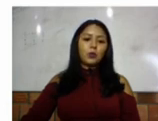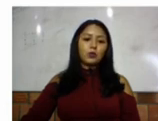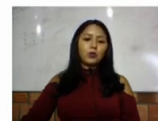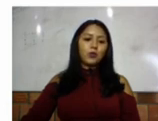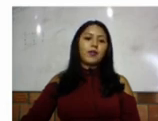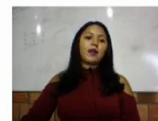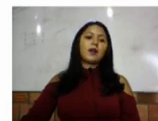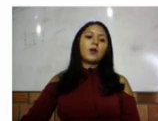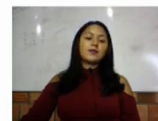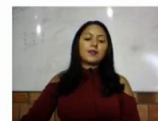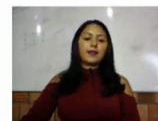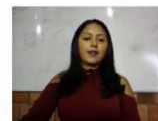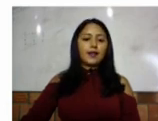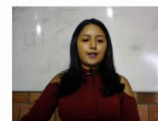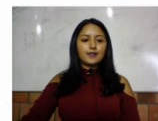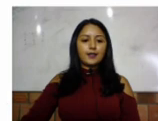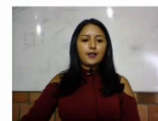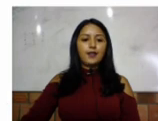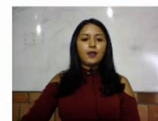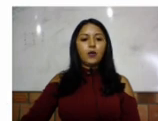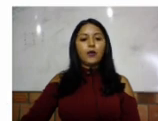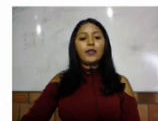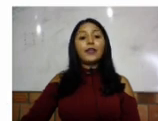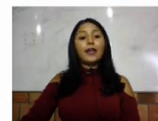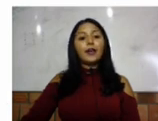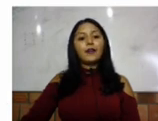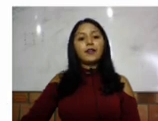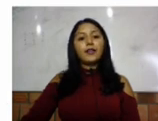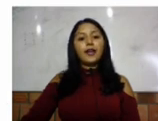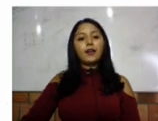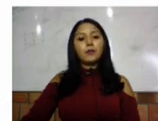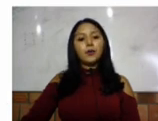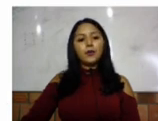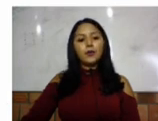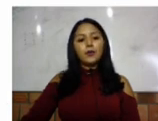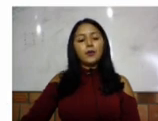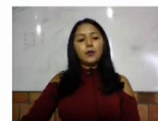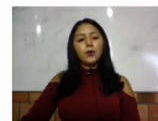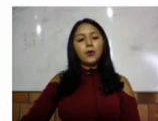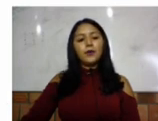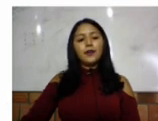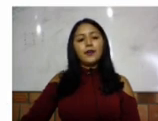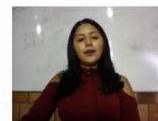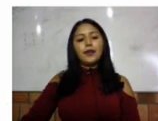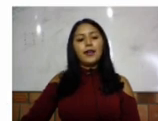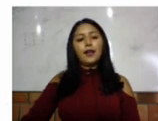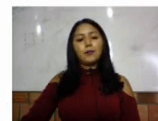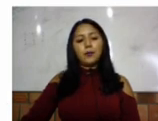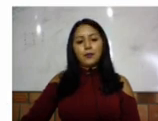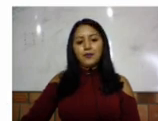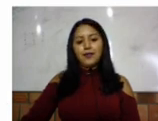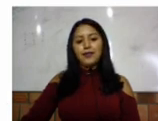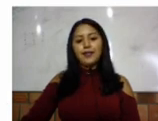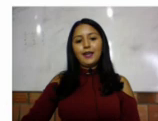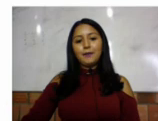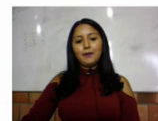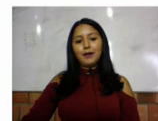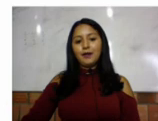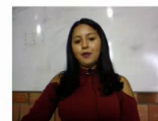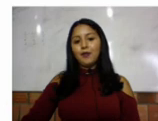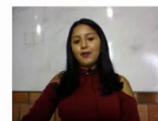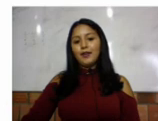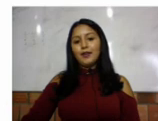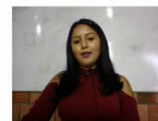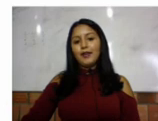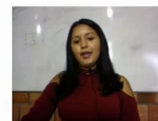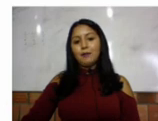maia tuia corsa caça e ermo ou remo e